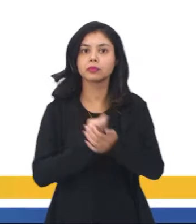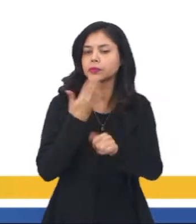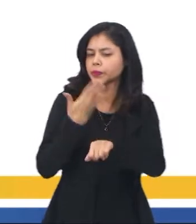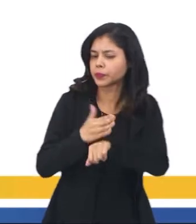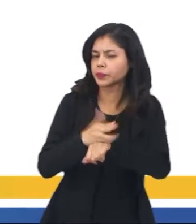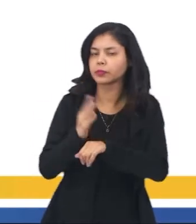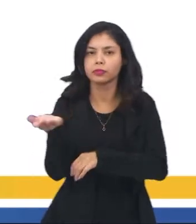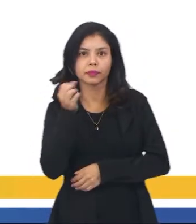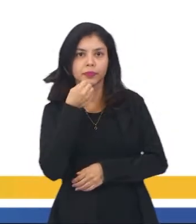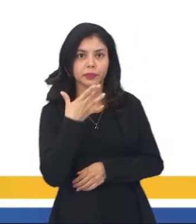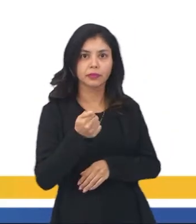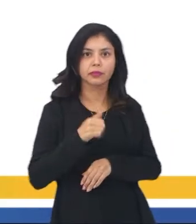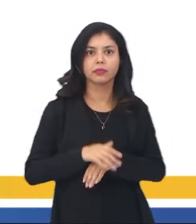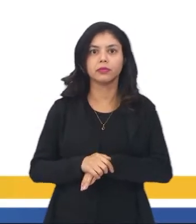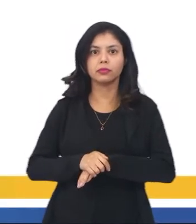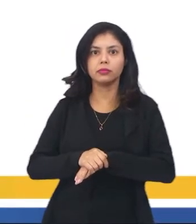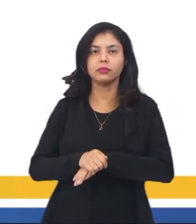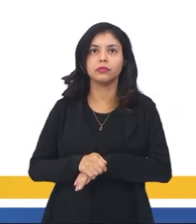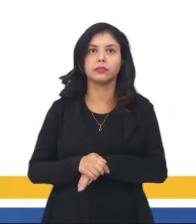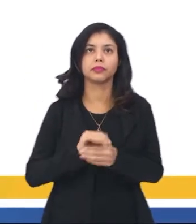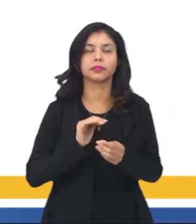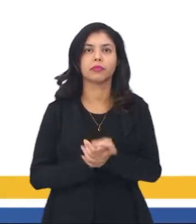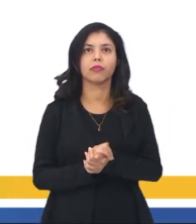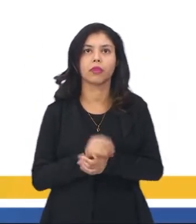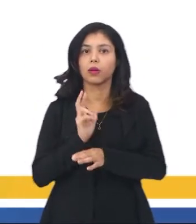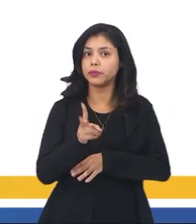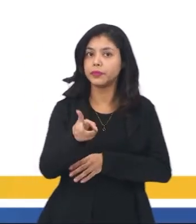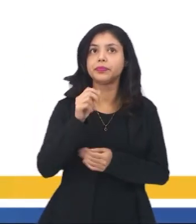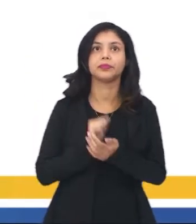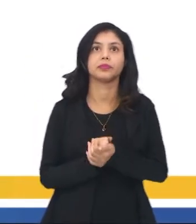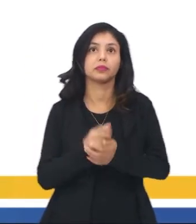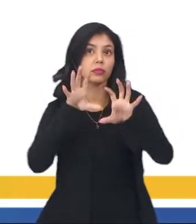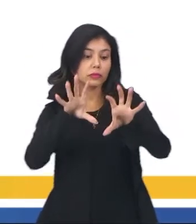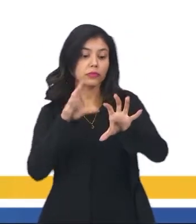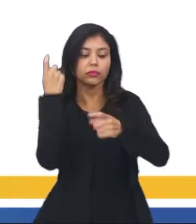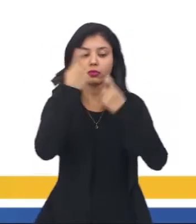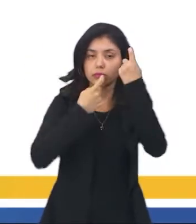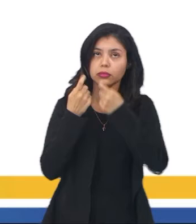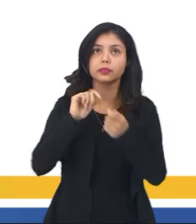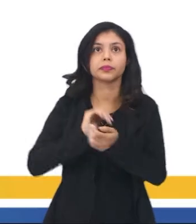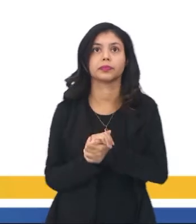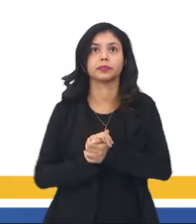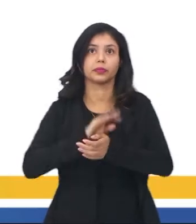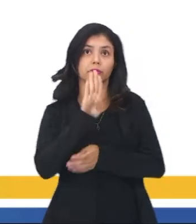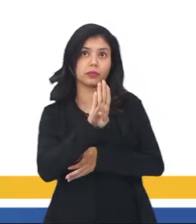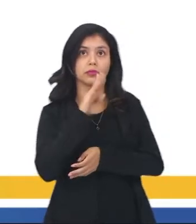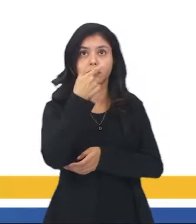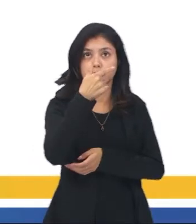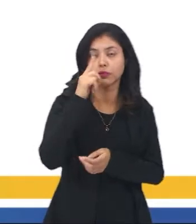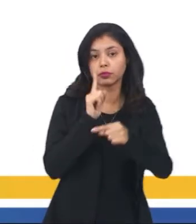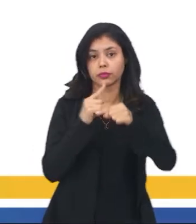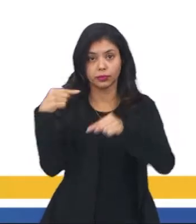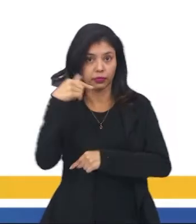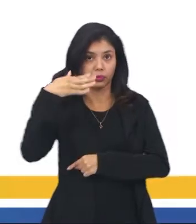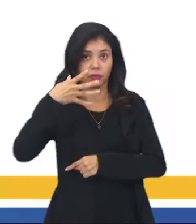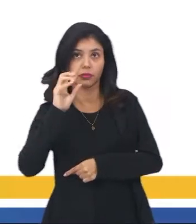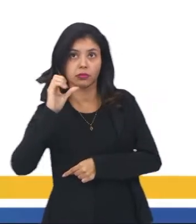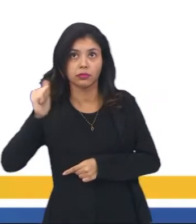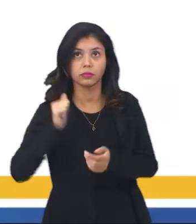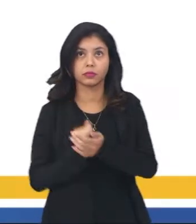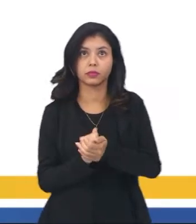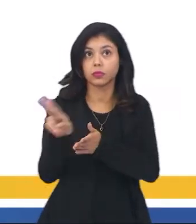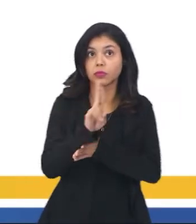prática, tá bom? Prosseguindo, né? Sendo que a expressão b² menos 4ac será chamado